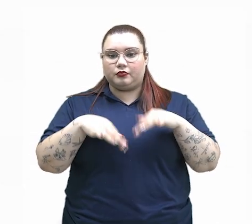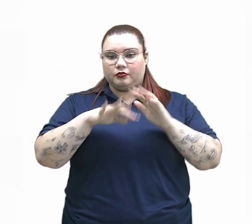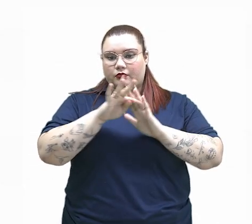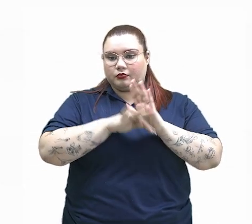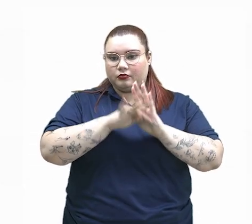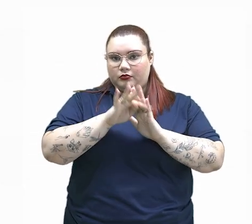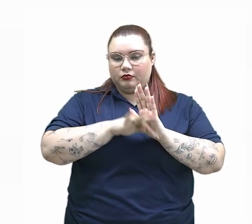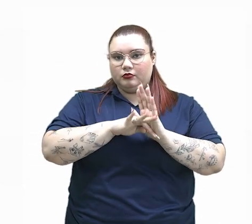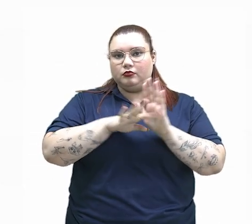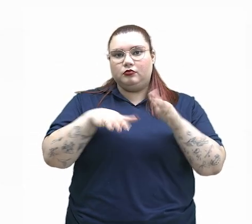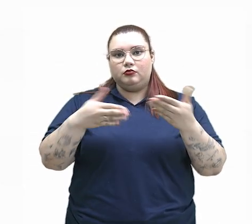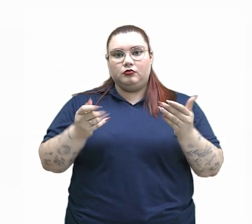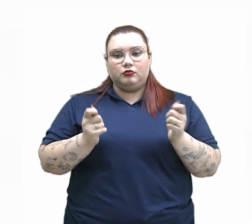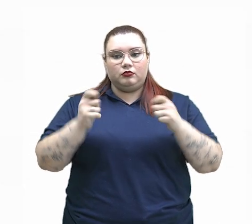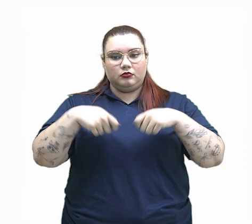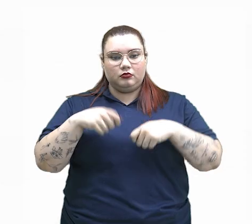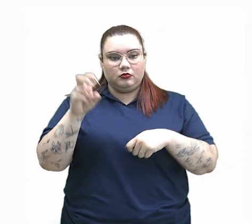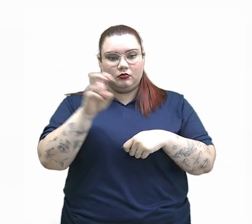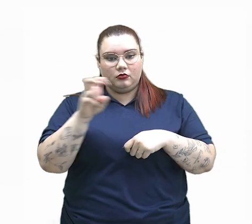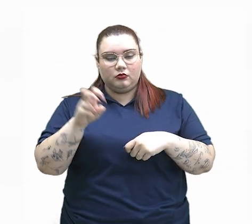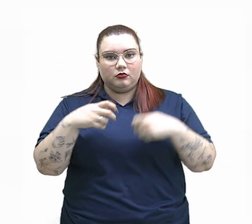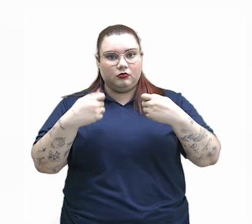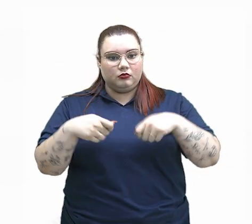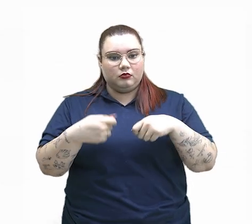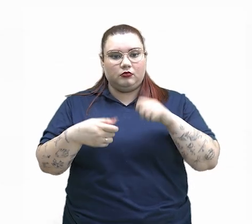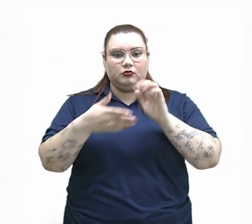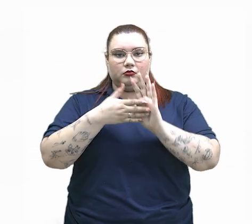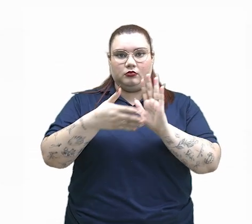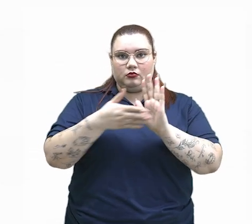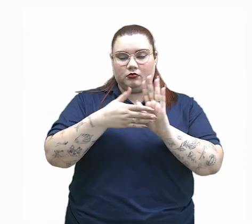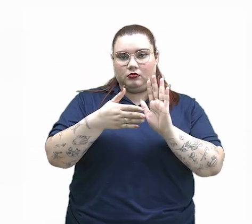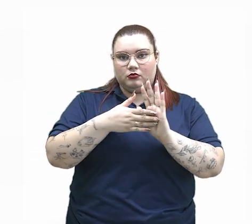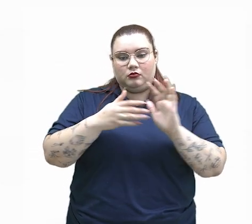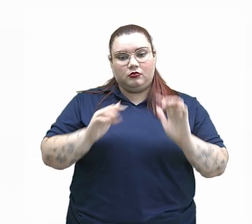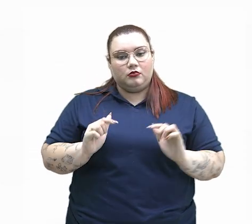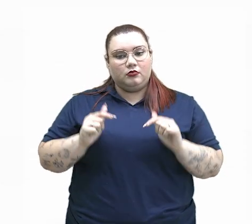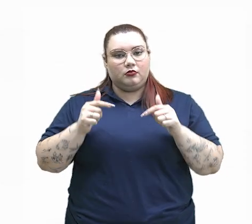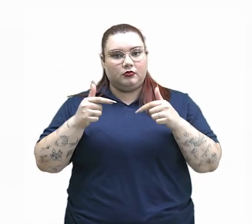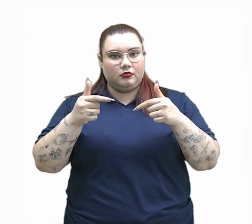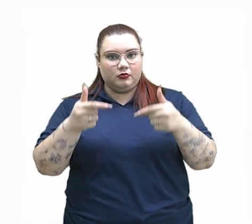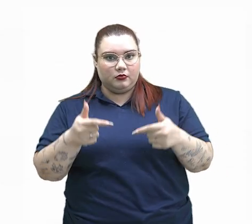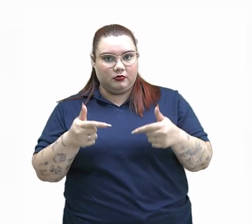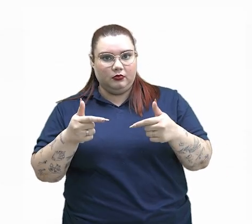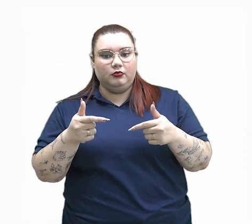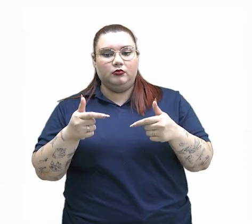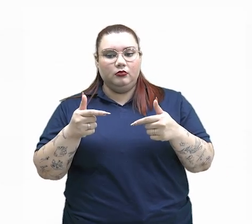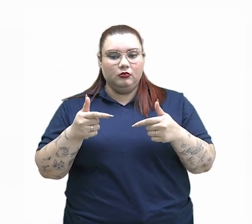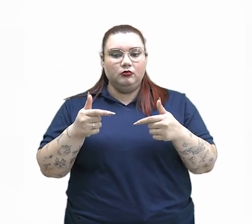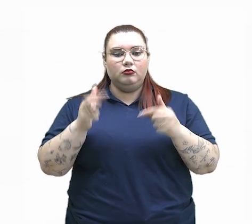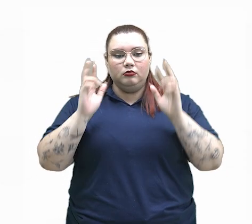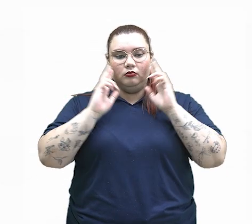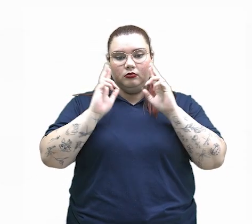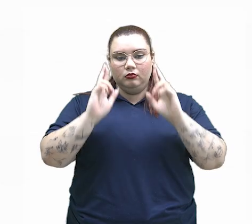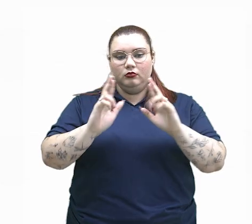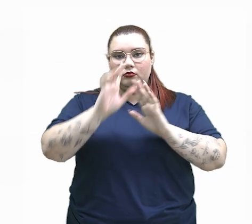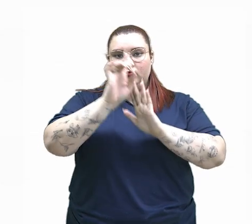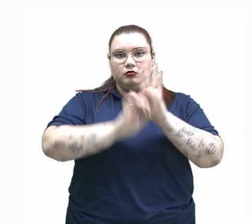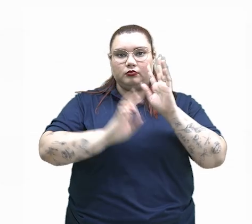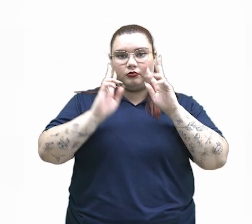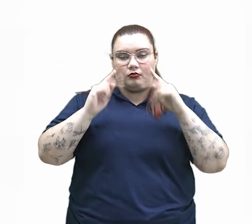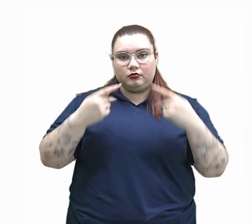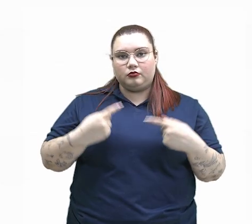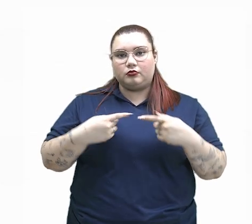final do texto. Então, a competência 5 exige uma proposta de intervenção que respeite os